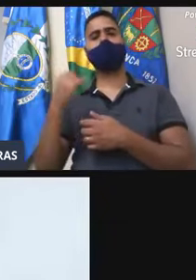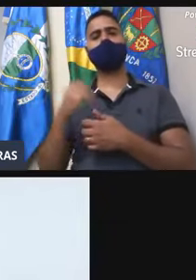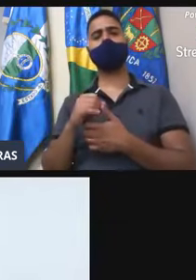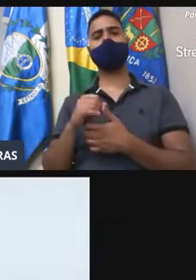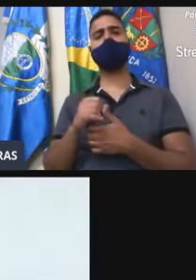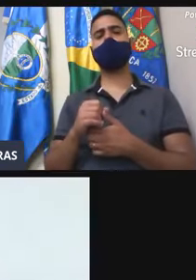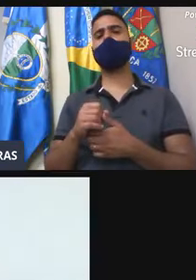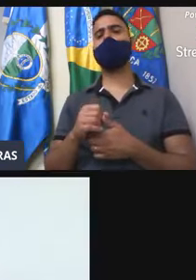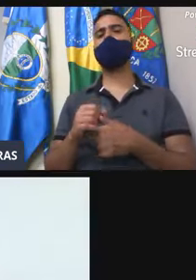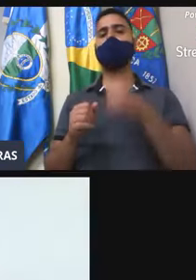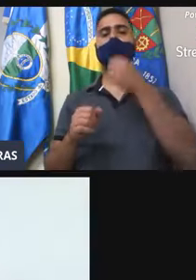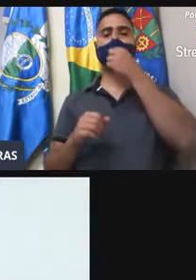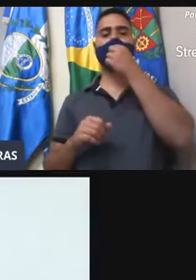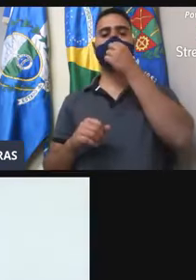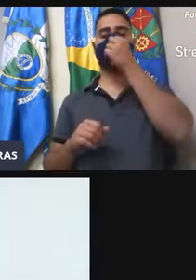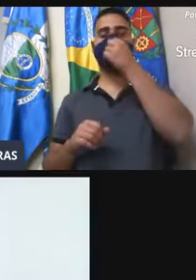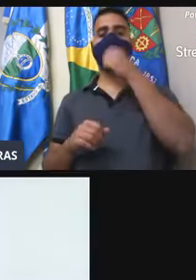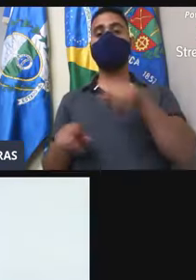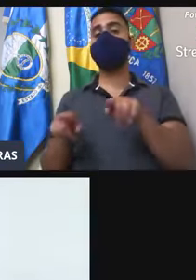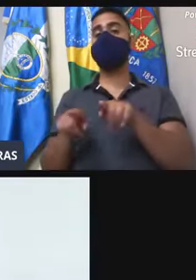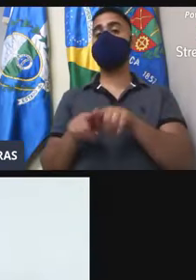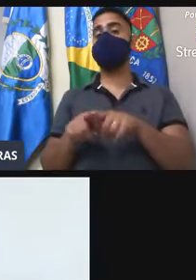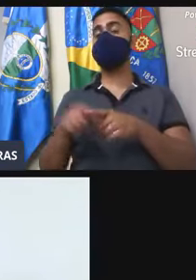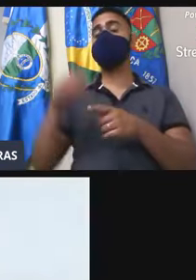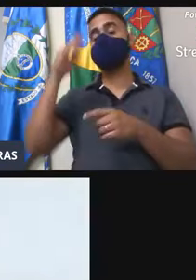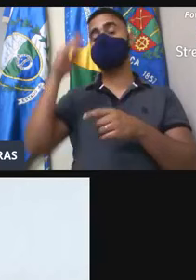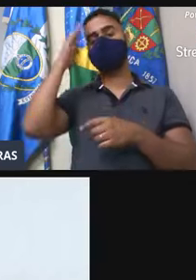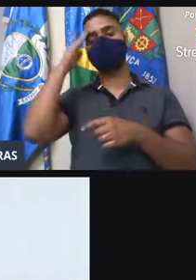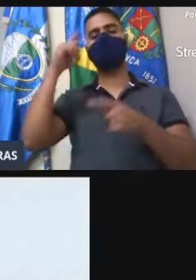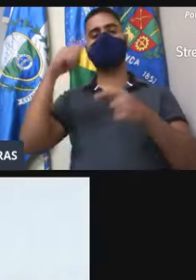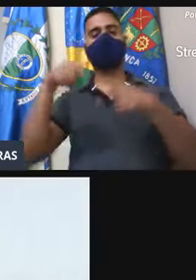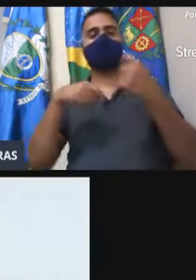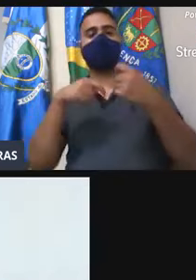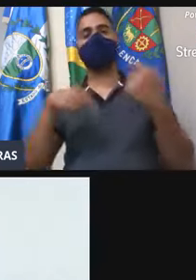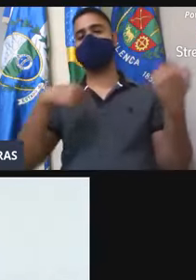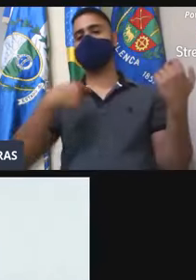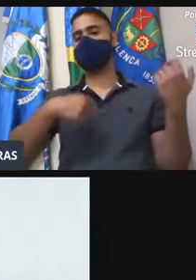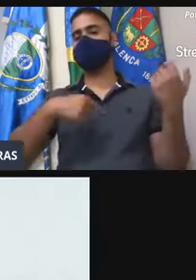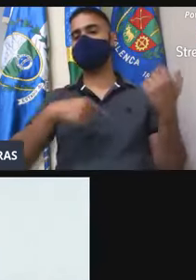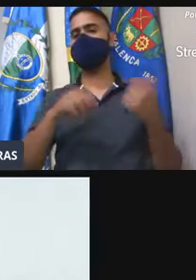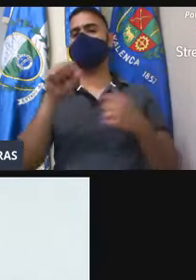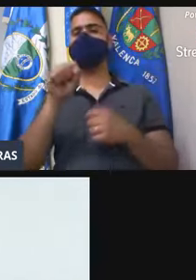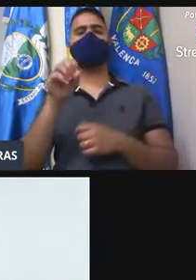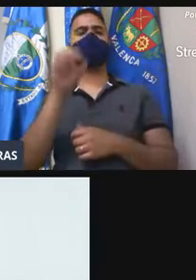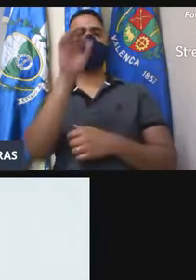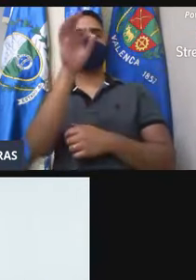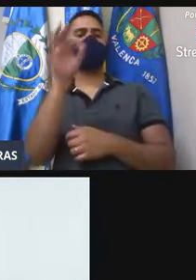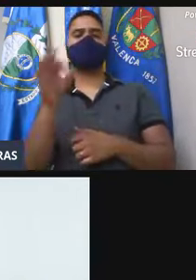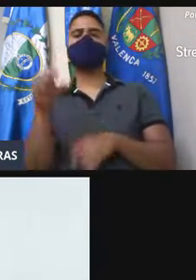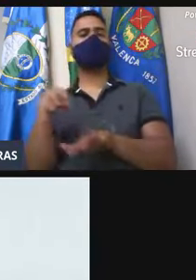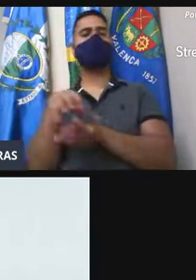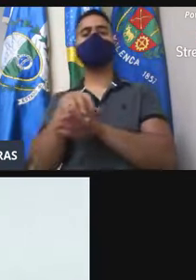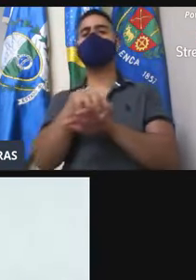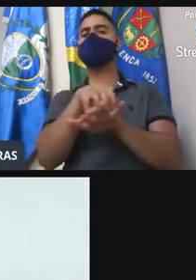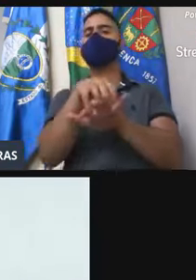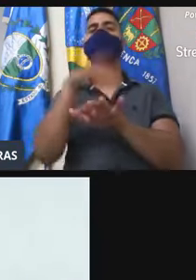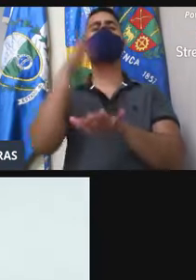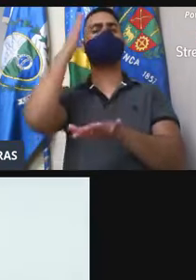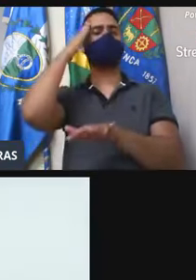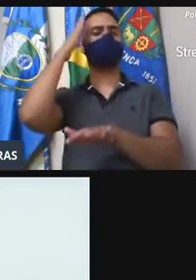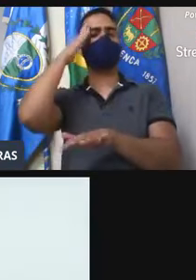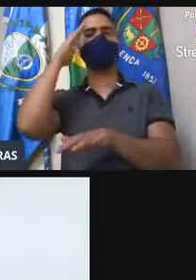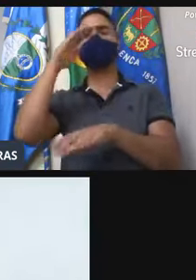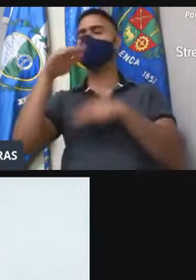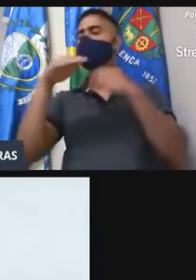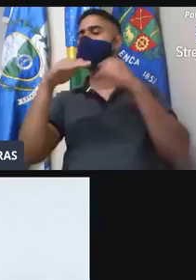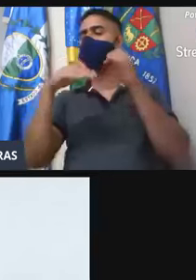abalou o nosso turismo de conservatória, porque é do turismo que o distrito sobrevive. É, né, 80% aqui